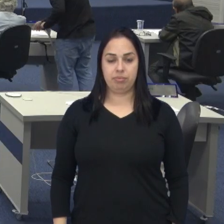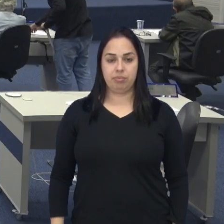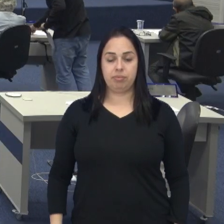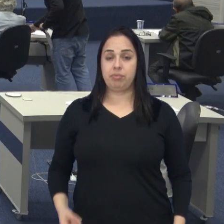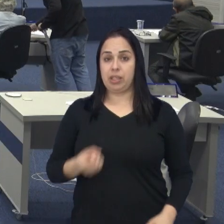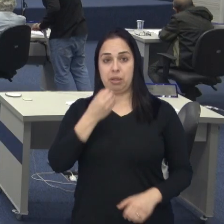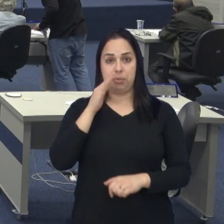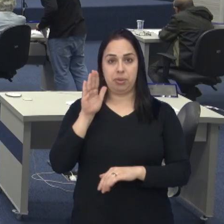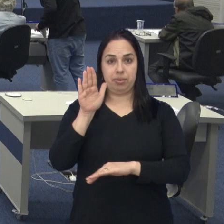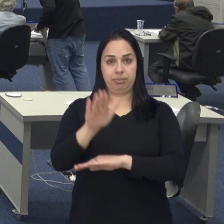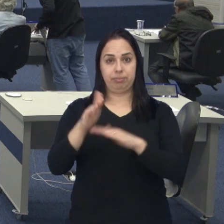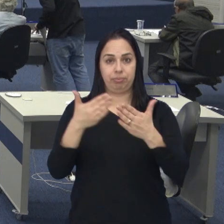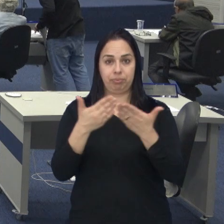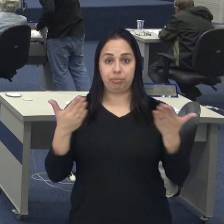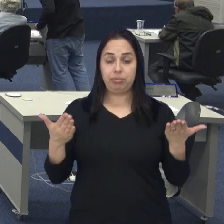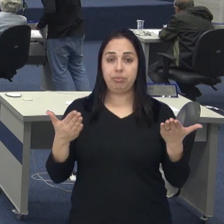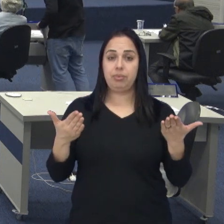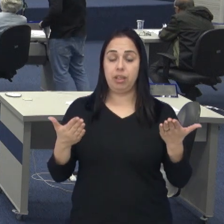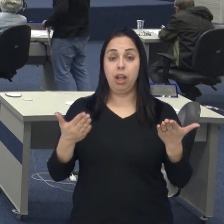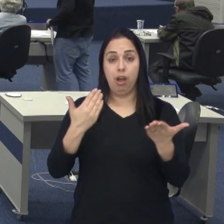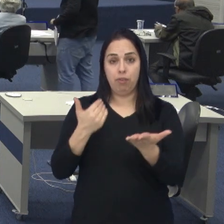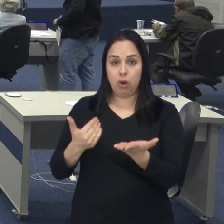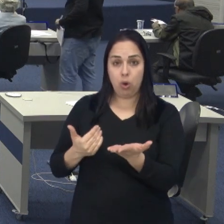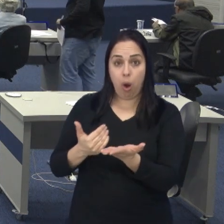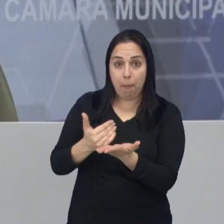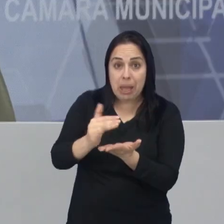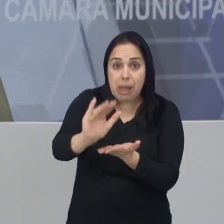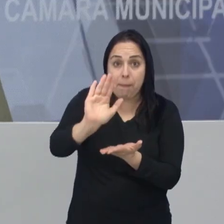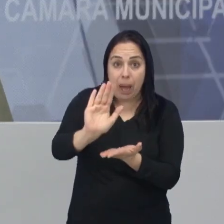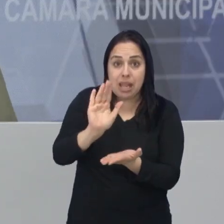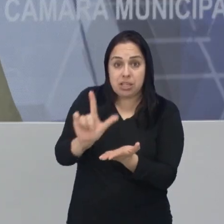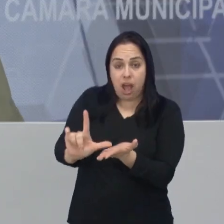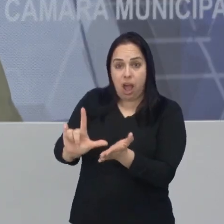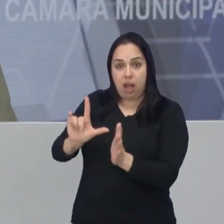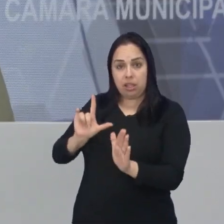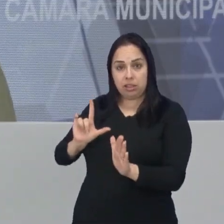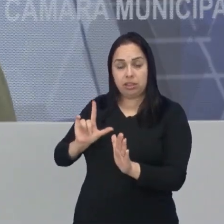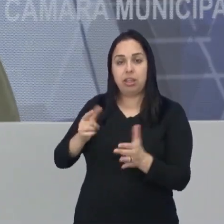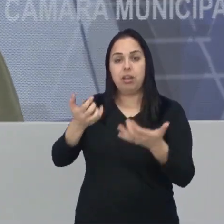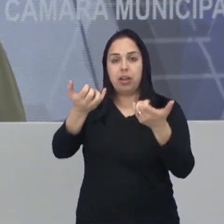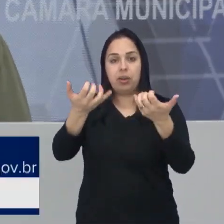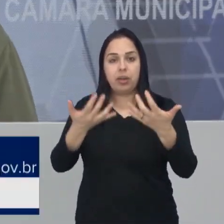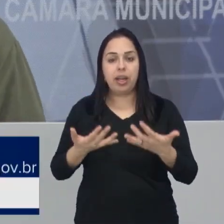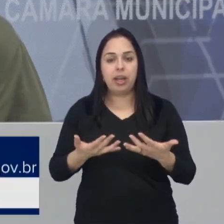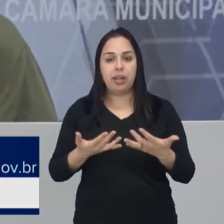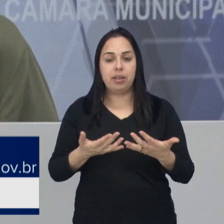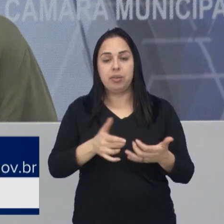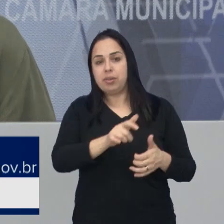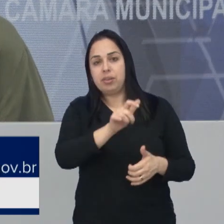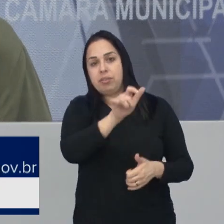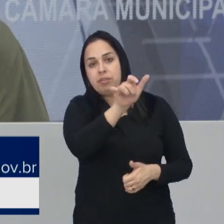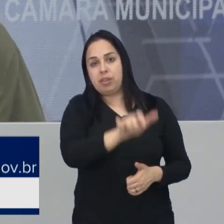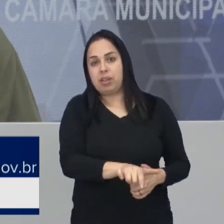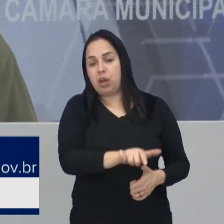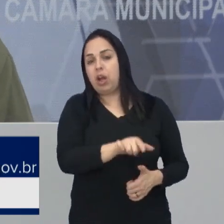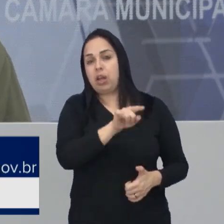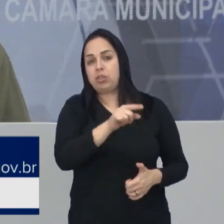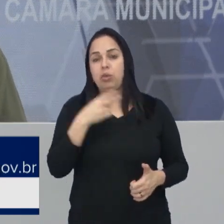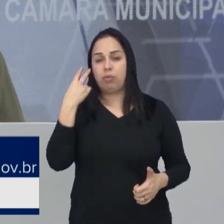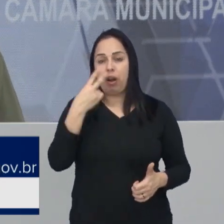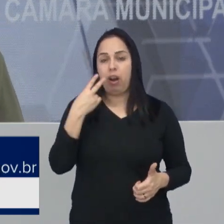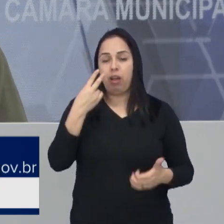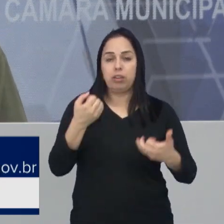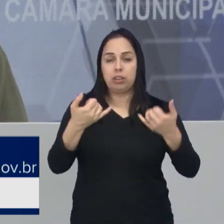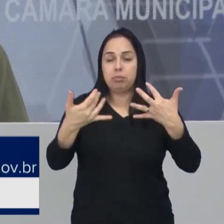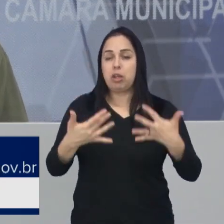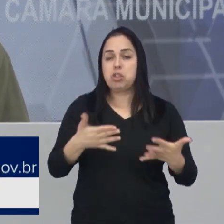Boa tarde a todos. Antes de começar o projeto, quero só rebater o vereador que falou dos gastos